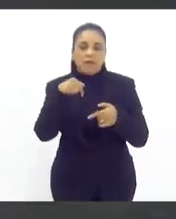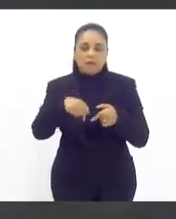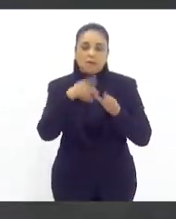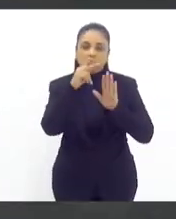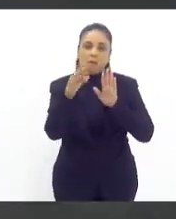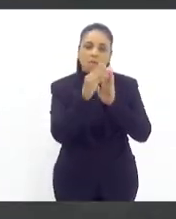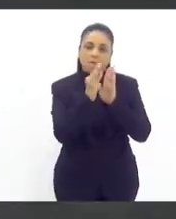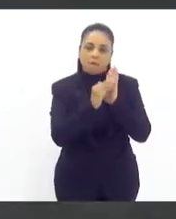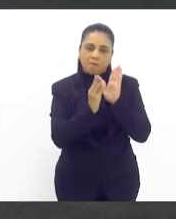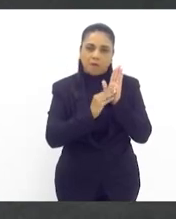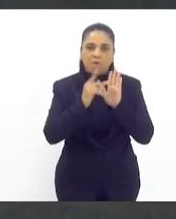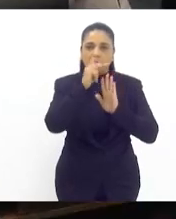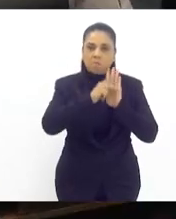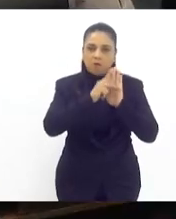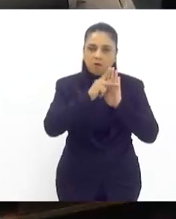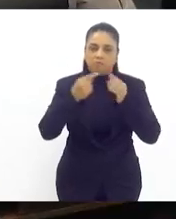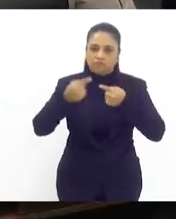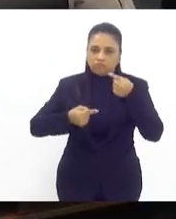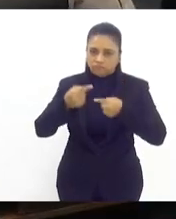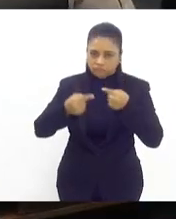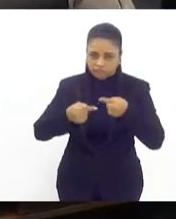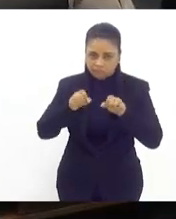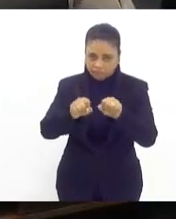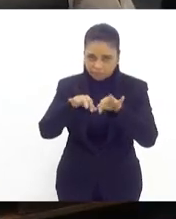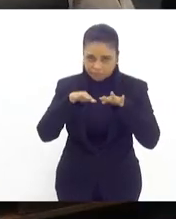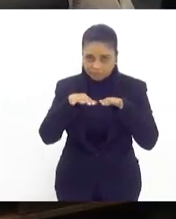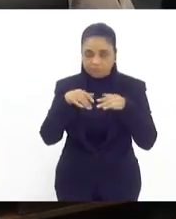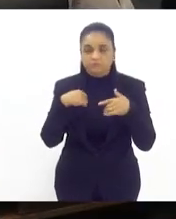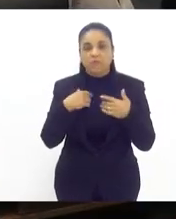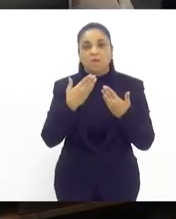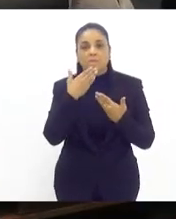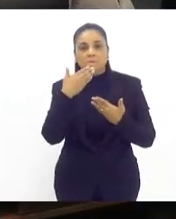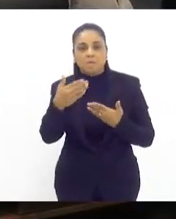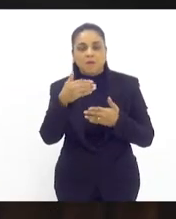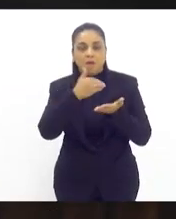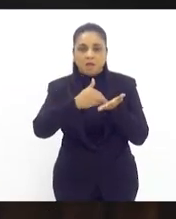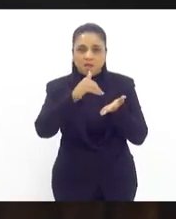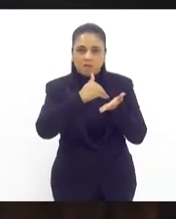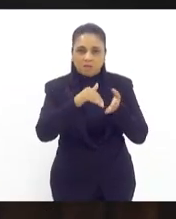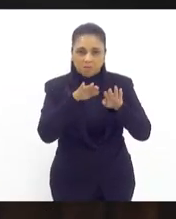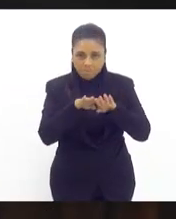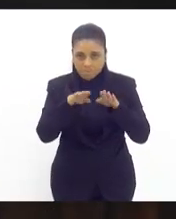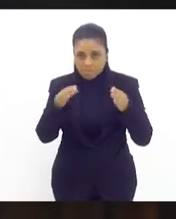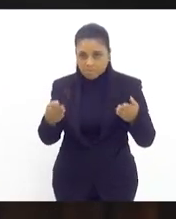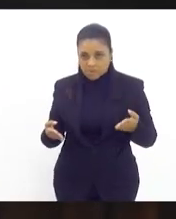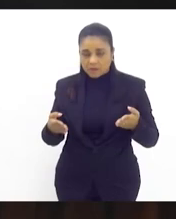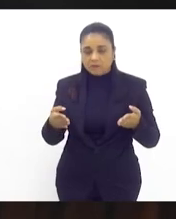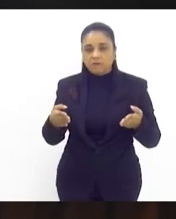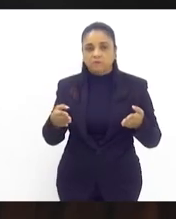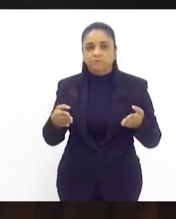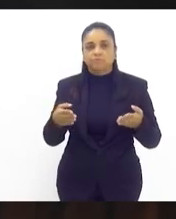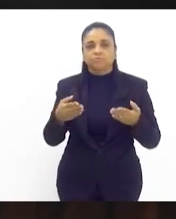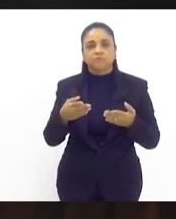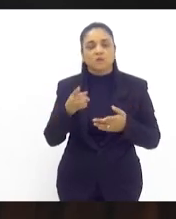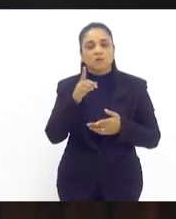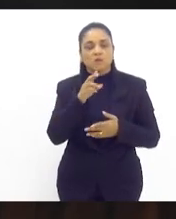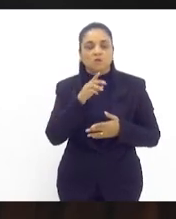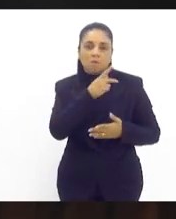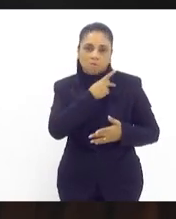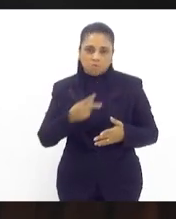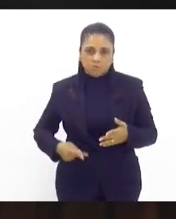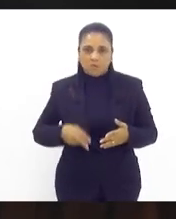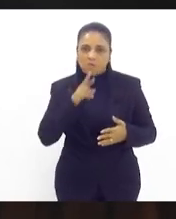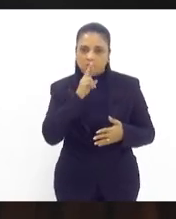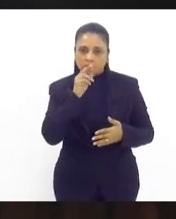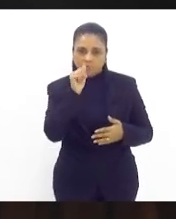em plenário Obrigado Deputado Victor Júnior eu peço que a secretaria da mesa de ciência ao nosso Presidente Rodrigo Bacelar